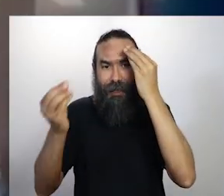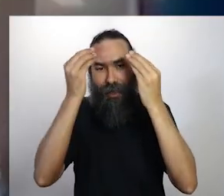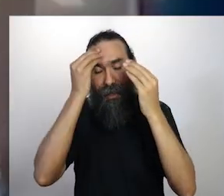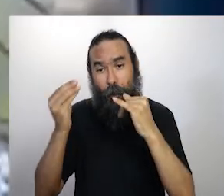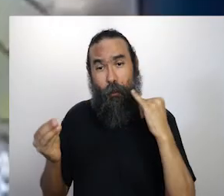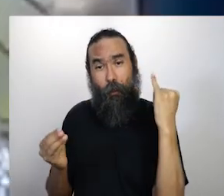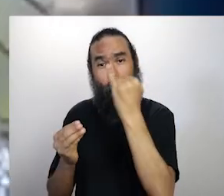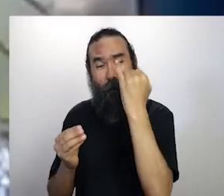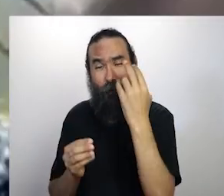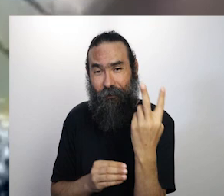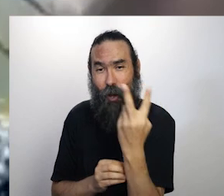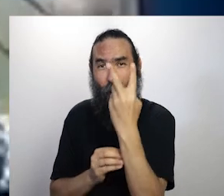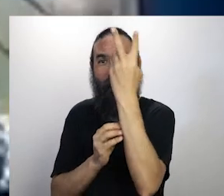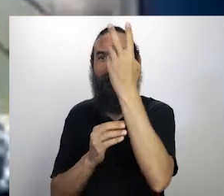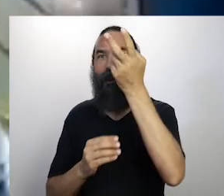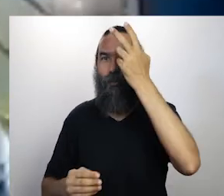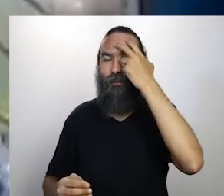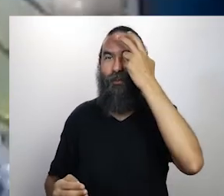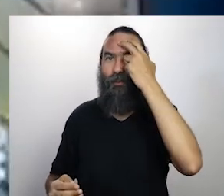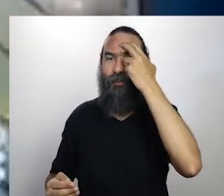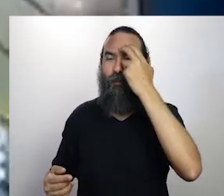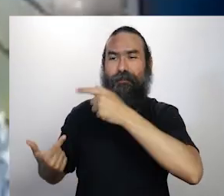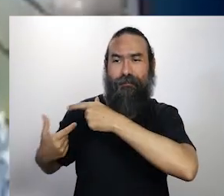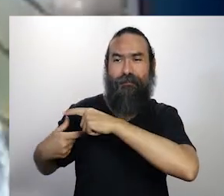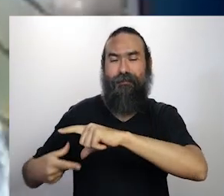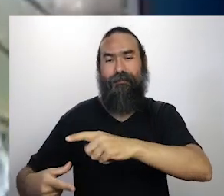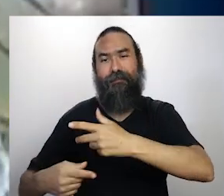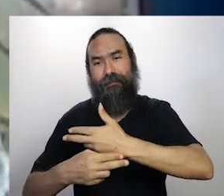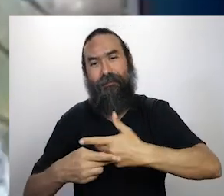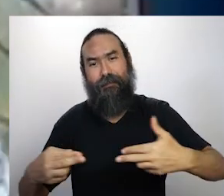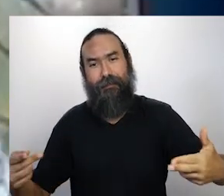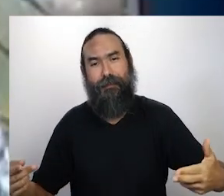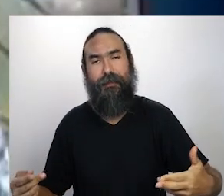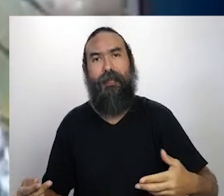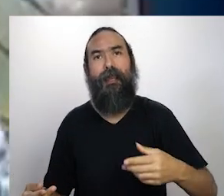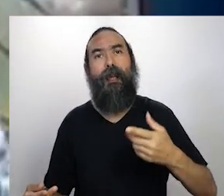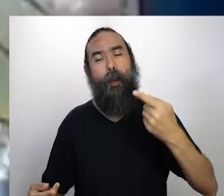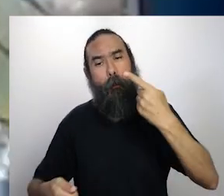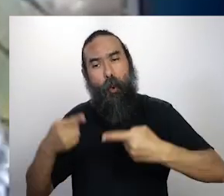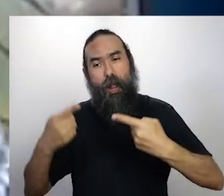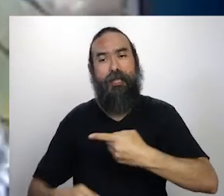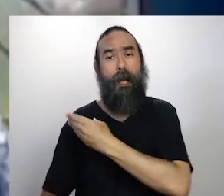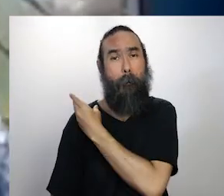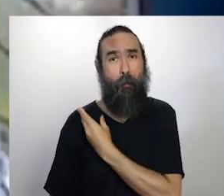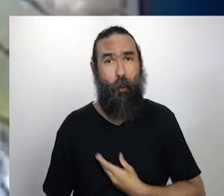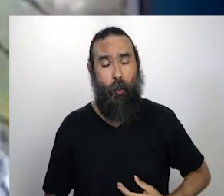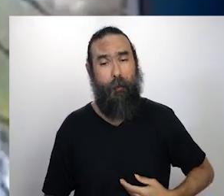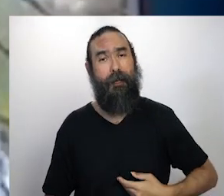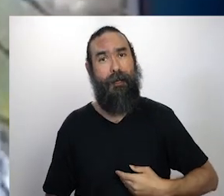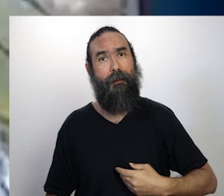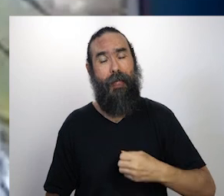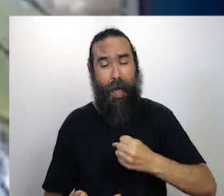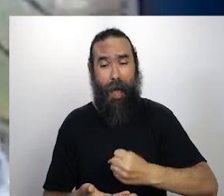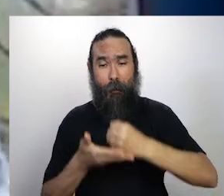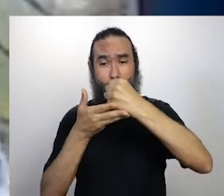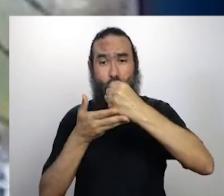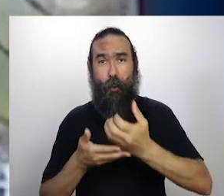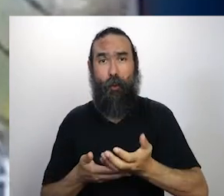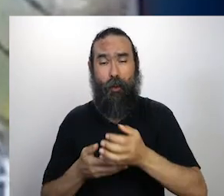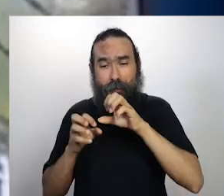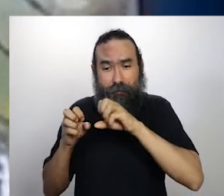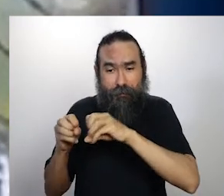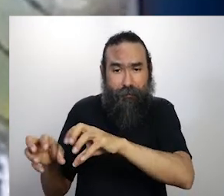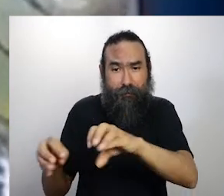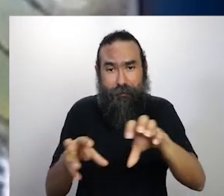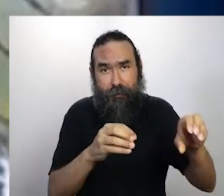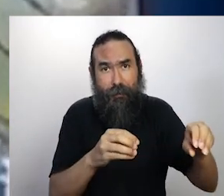também possível graças a políticas públicas de educação, voltadas para a educação, com financiamentos